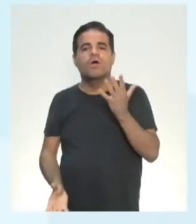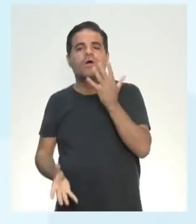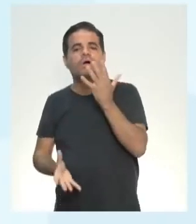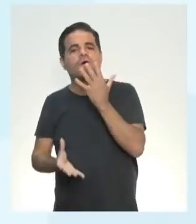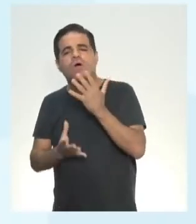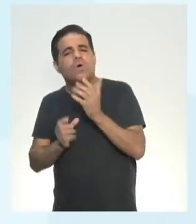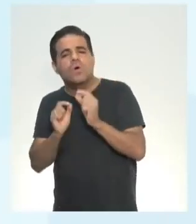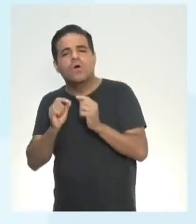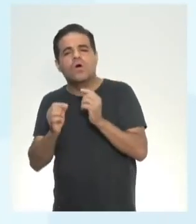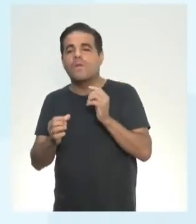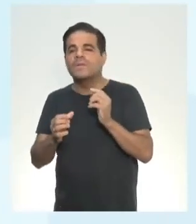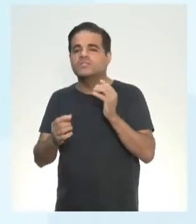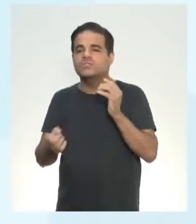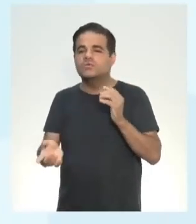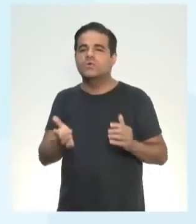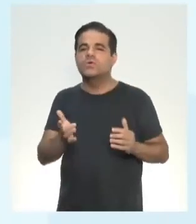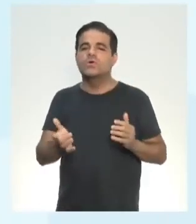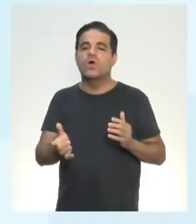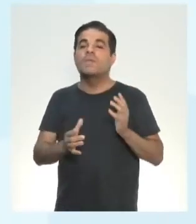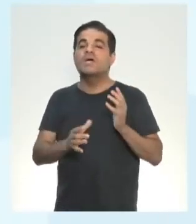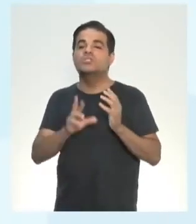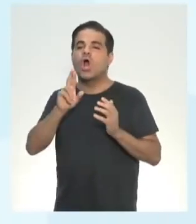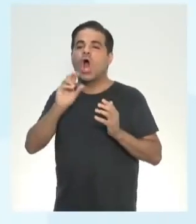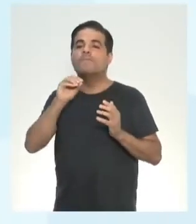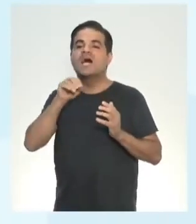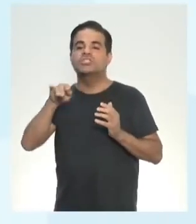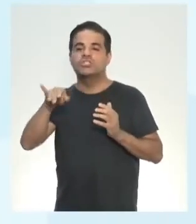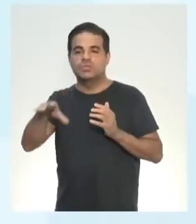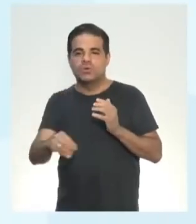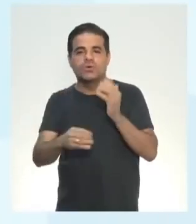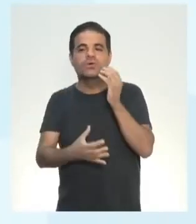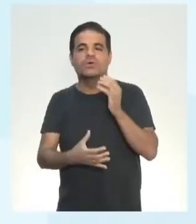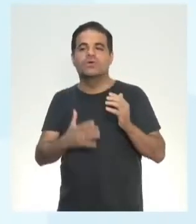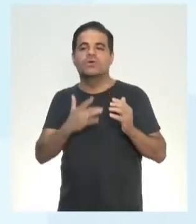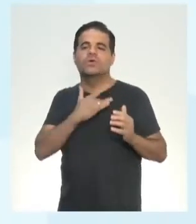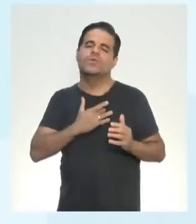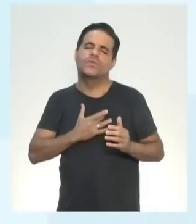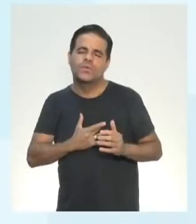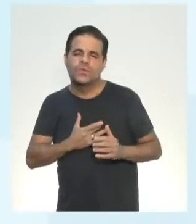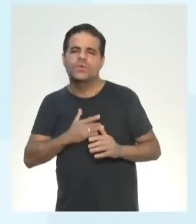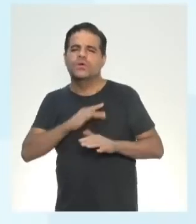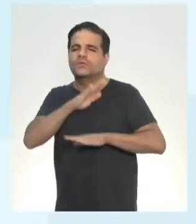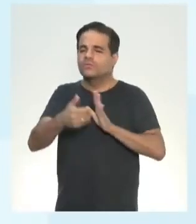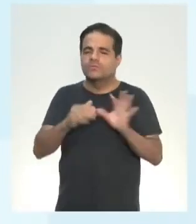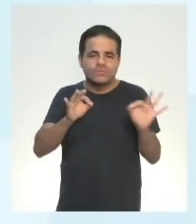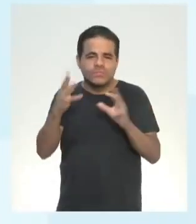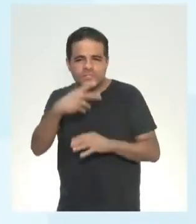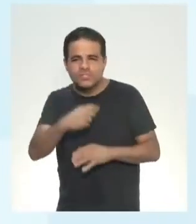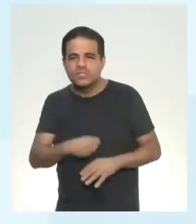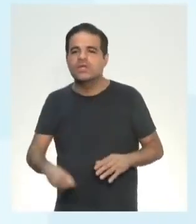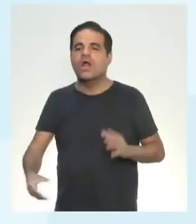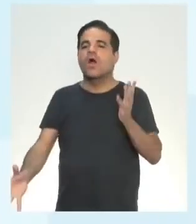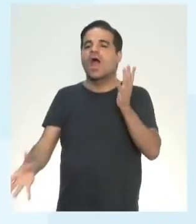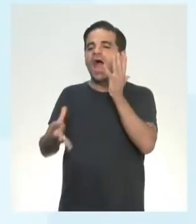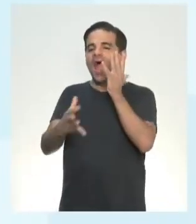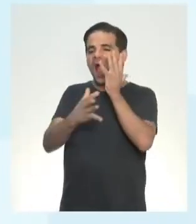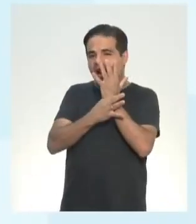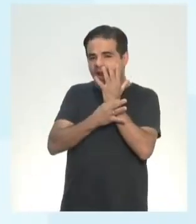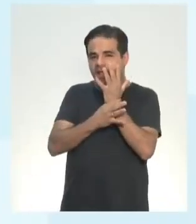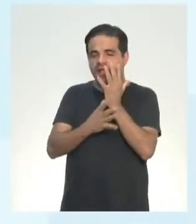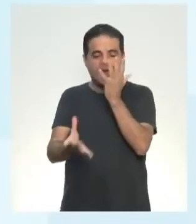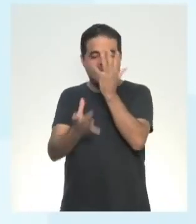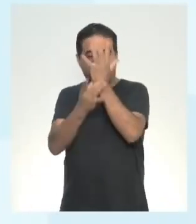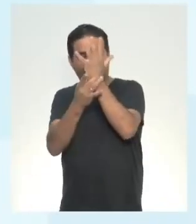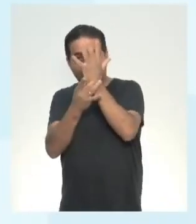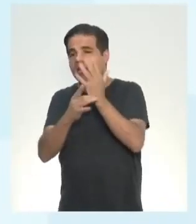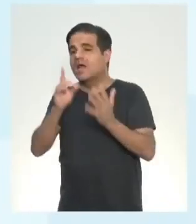romântico? O romântico seria aquele bonitinho, arrumadinho, tudo certinho. E o realista é a vida como